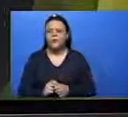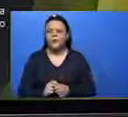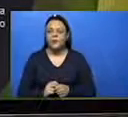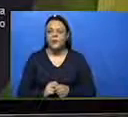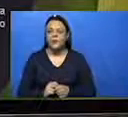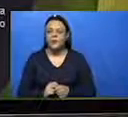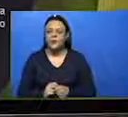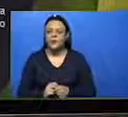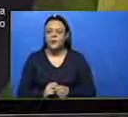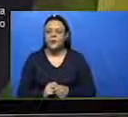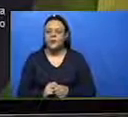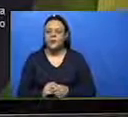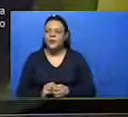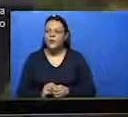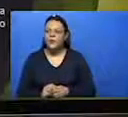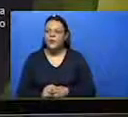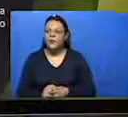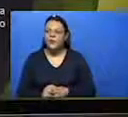prosseguindo.